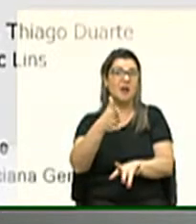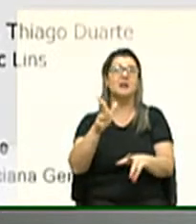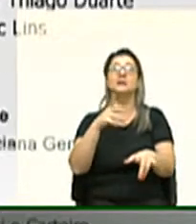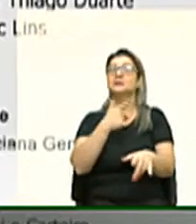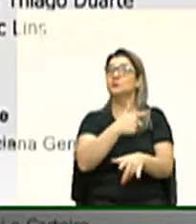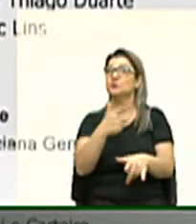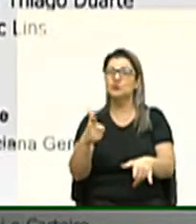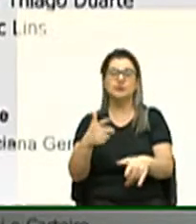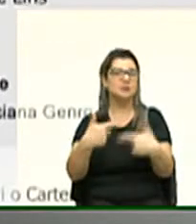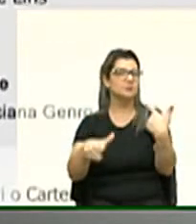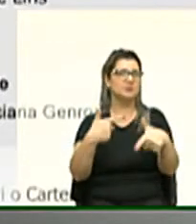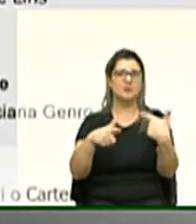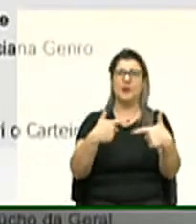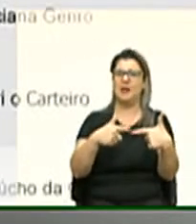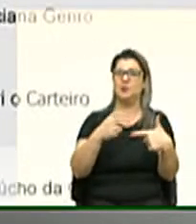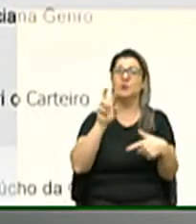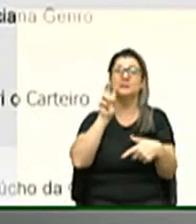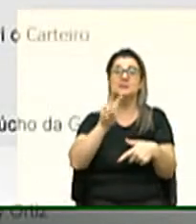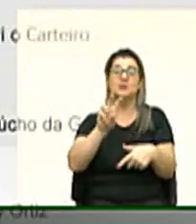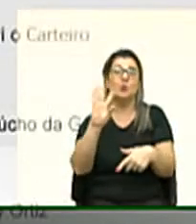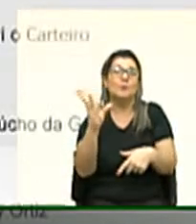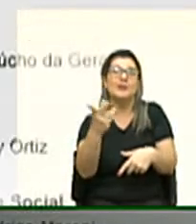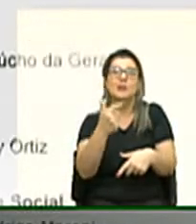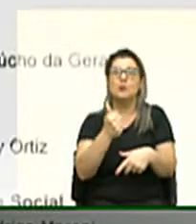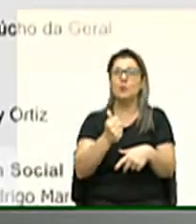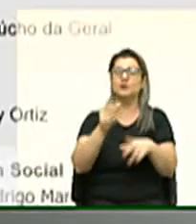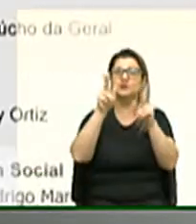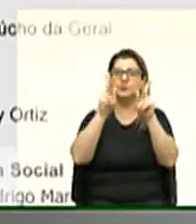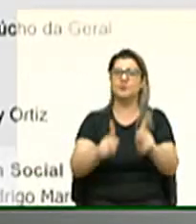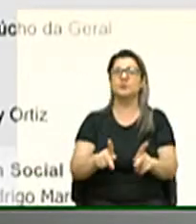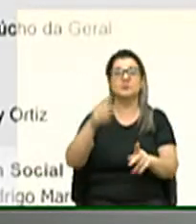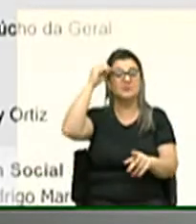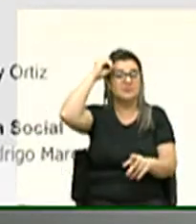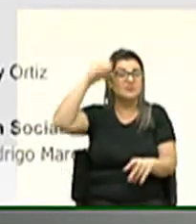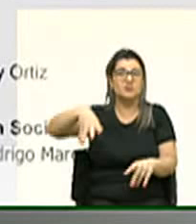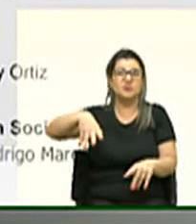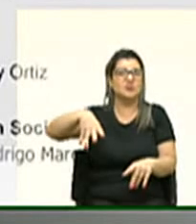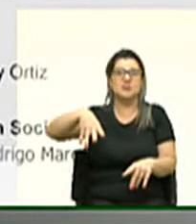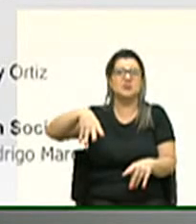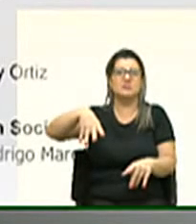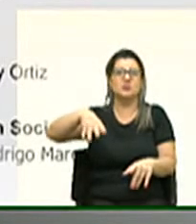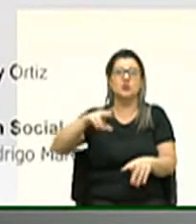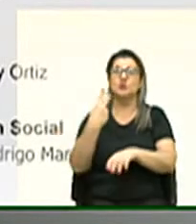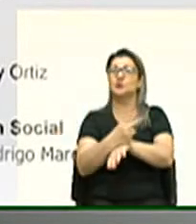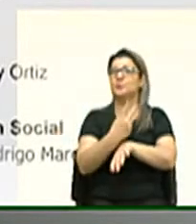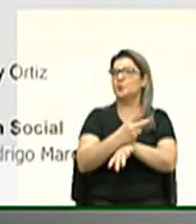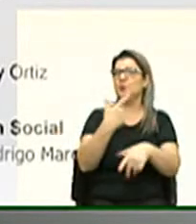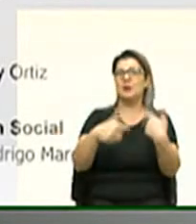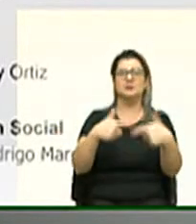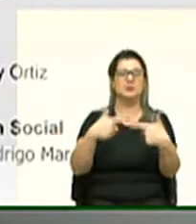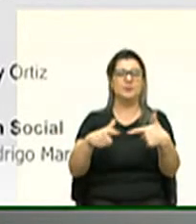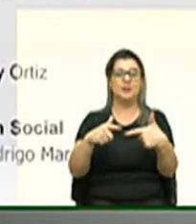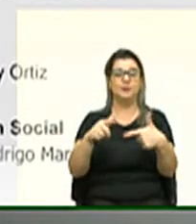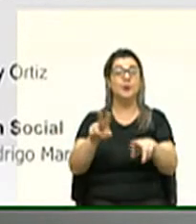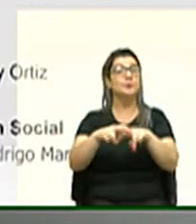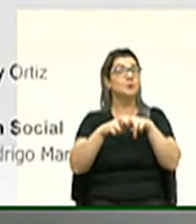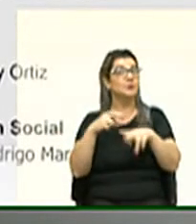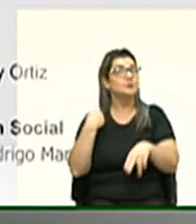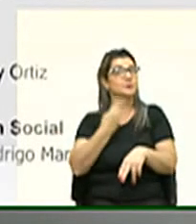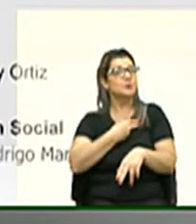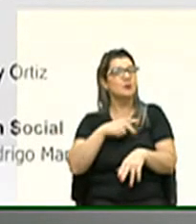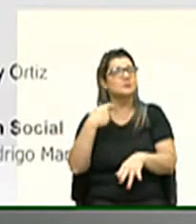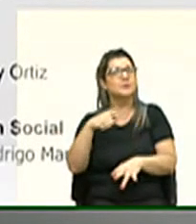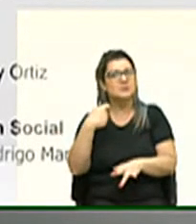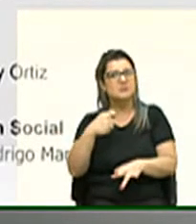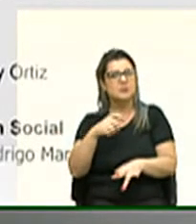e mais de 5 milhões em desalento, que já desistiram de procurar emprego. Então, nós precisamos ter uma